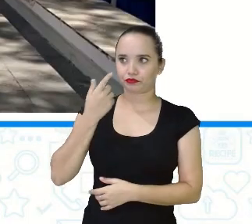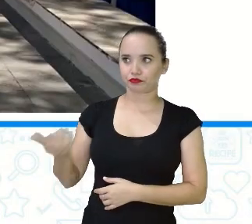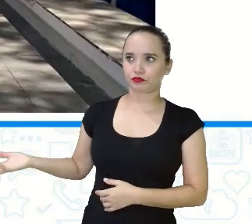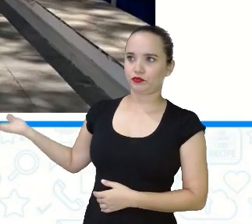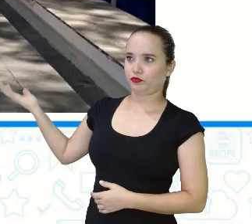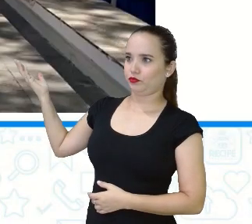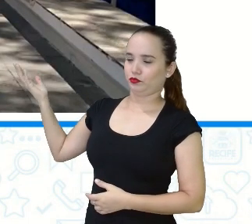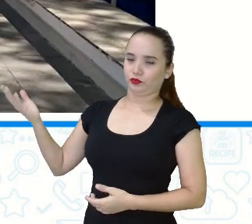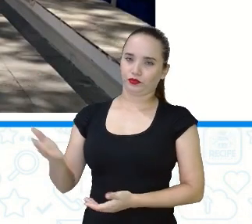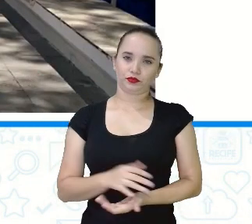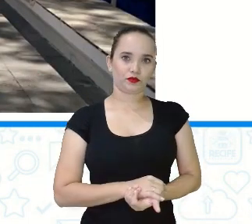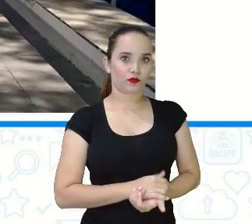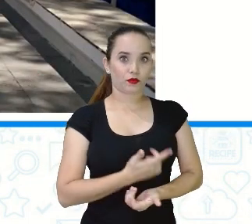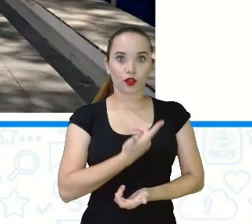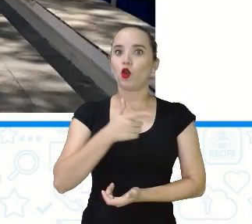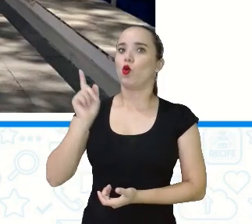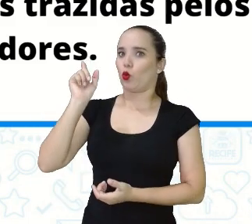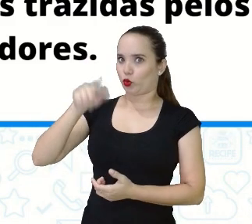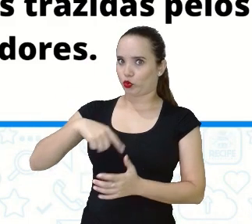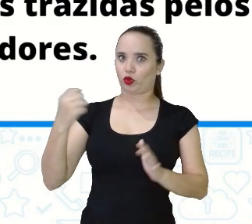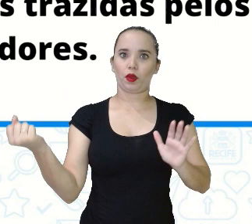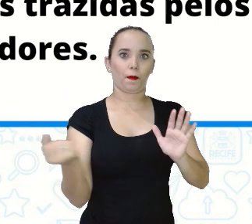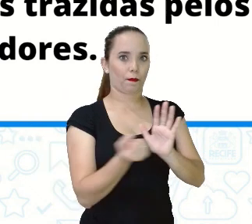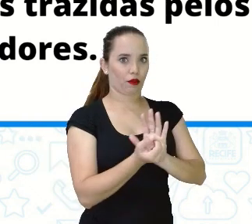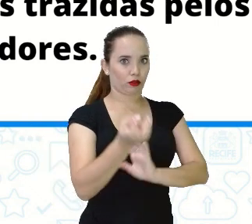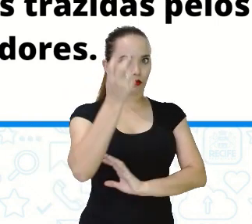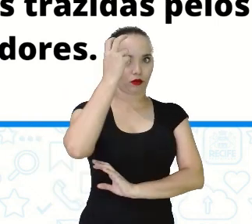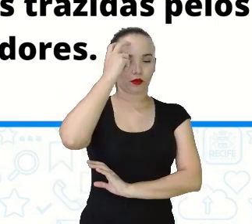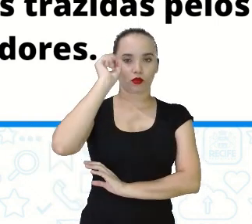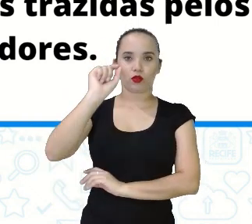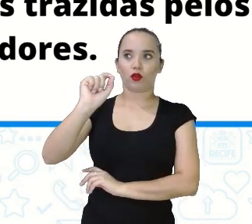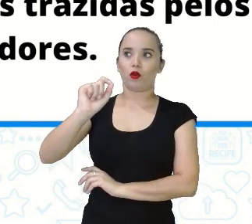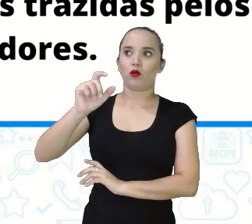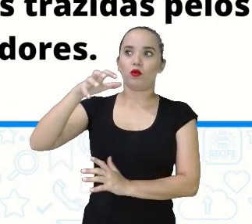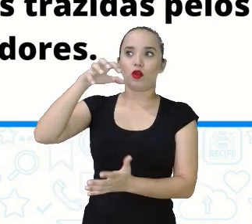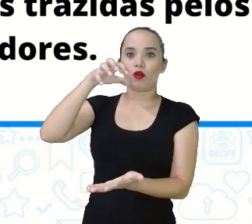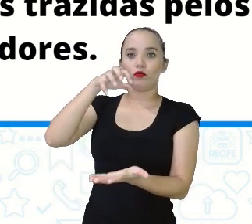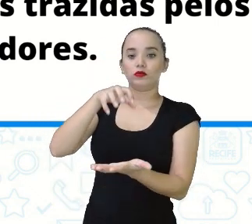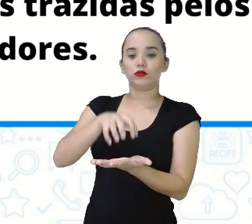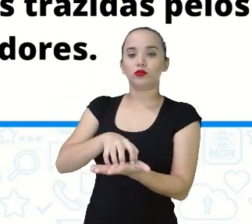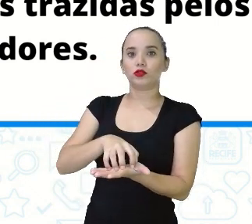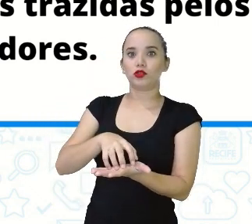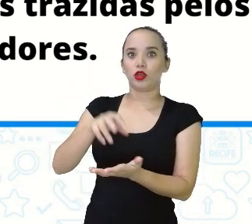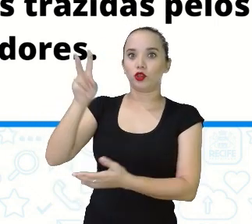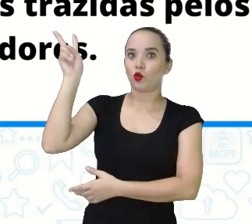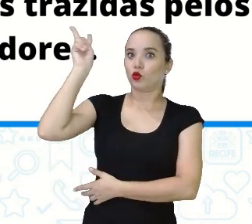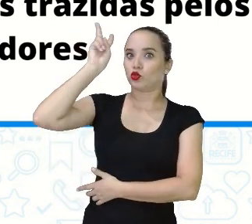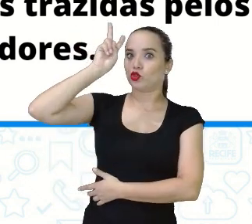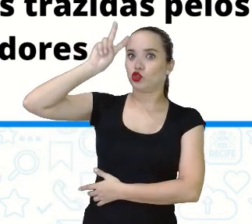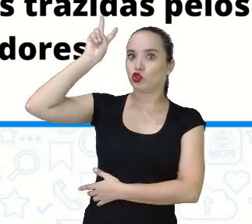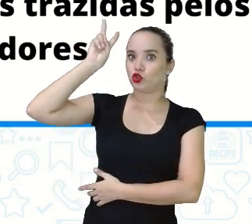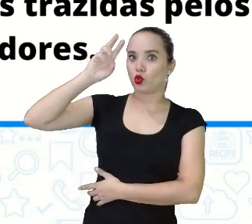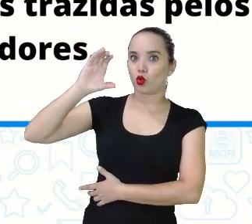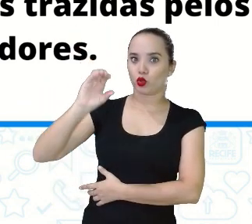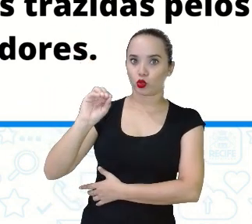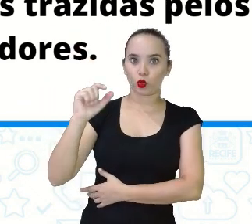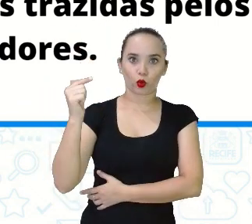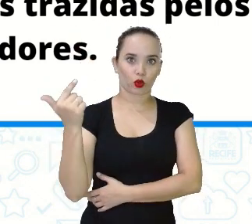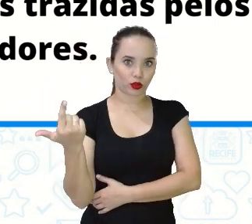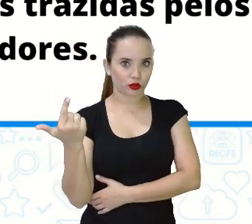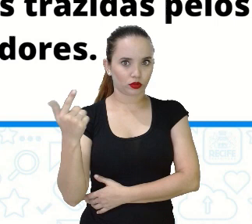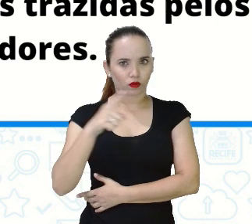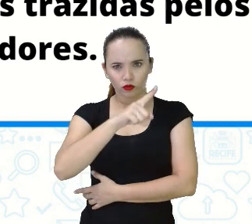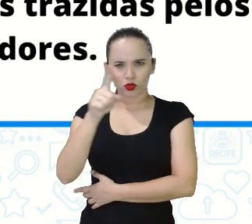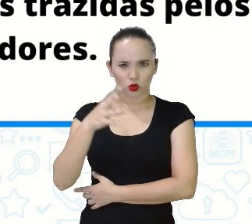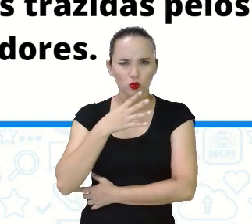Outra coisa que também é um patrimônio material é o Centro Histórico de Olinda. Será que vocês conhecem a cidade